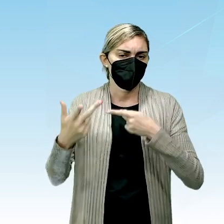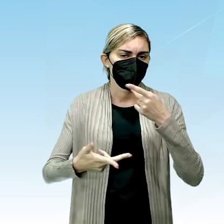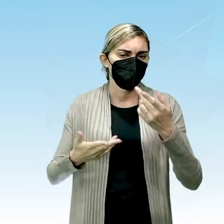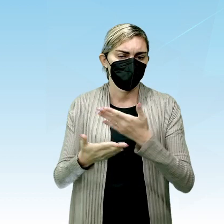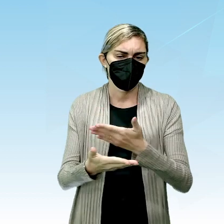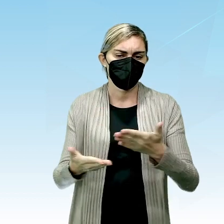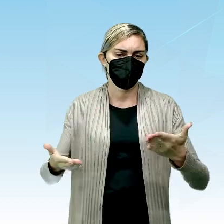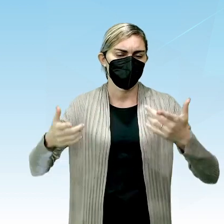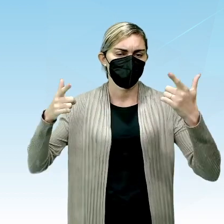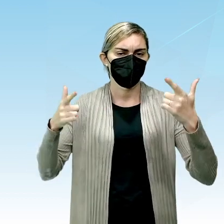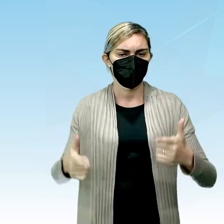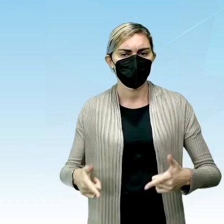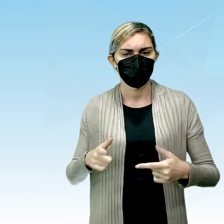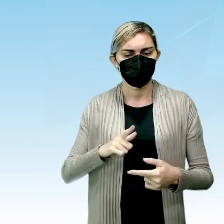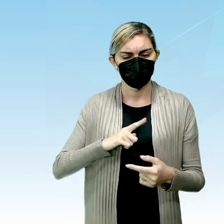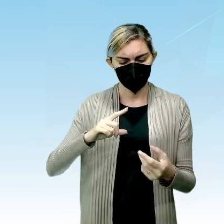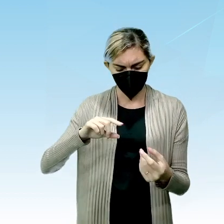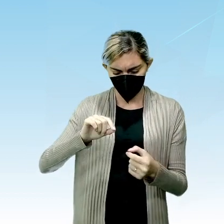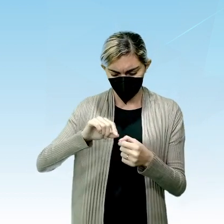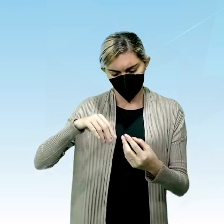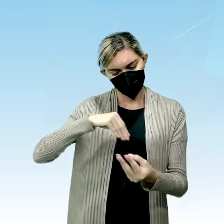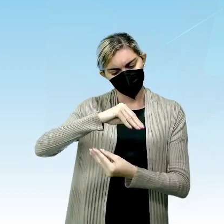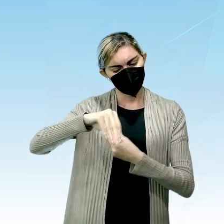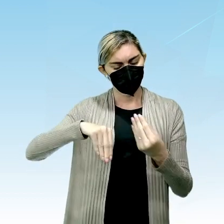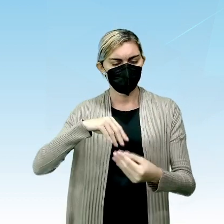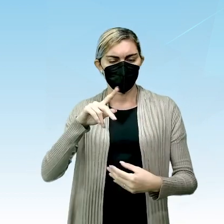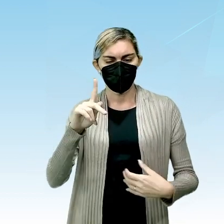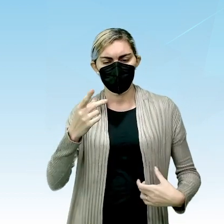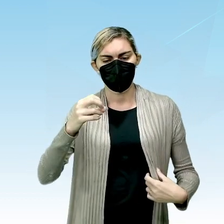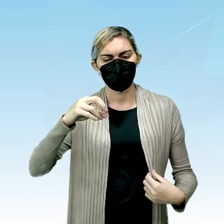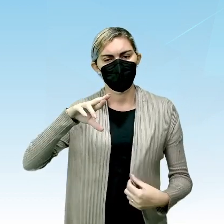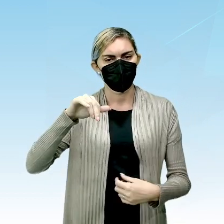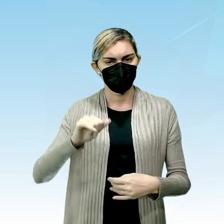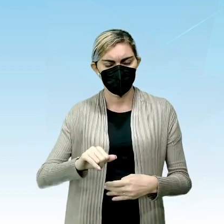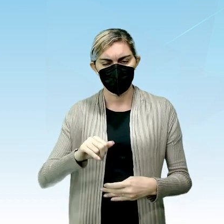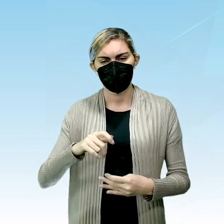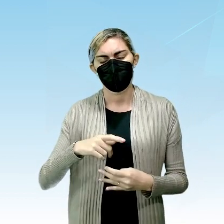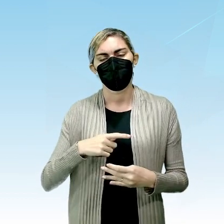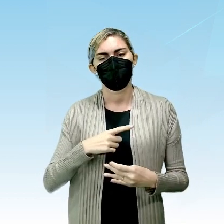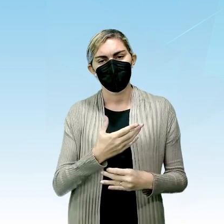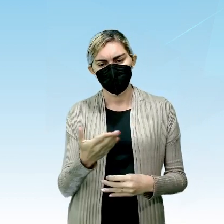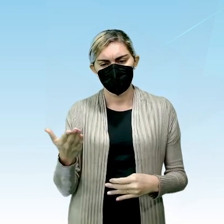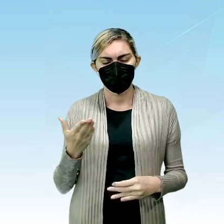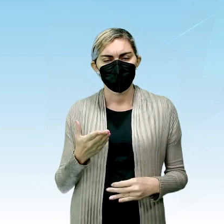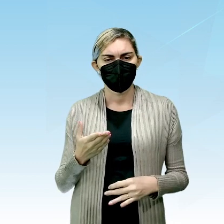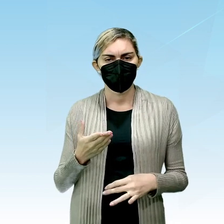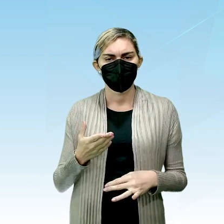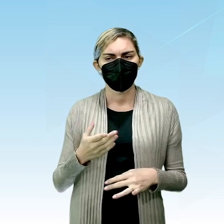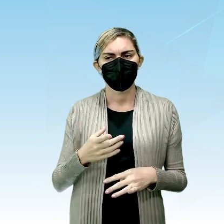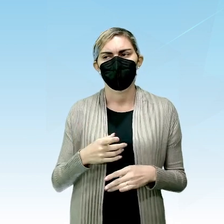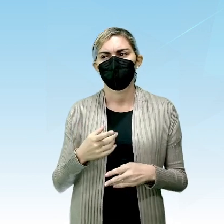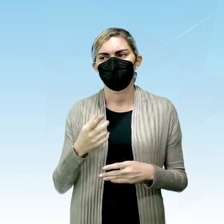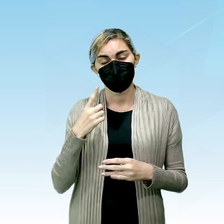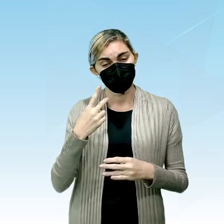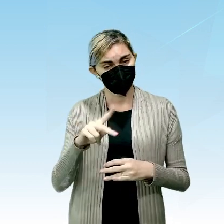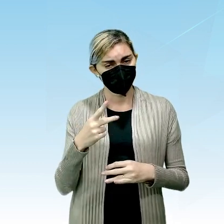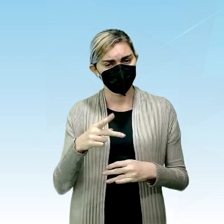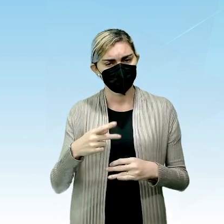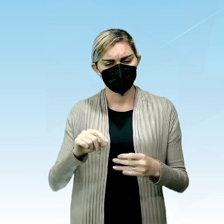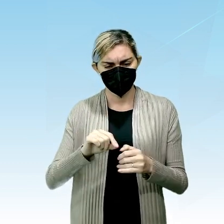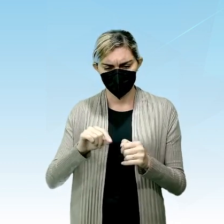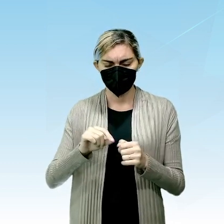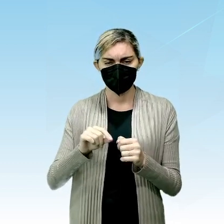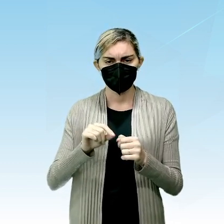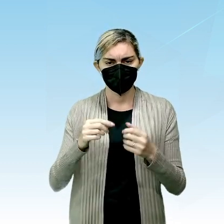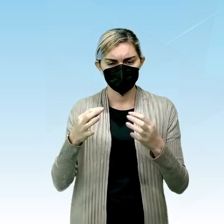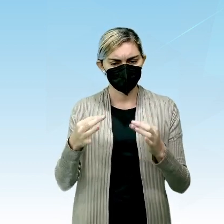os locais onde são produzidos os hormônios. Na paratireoide, né, ele vai produzir